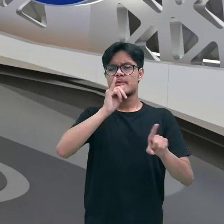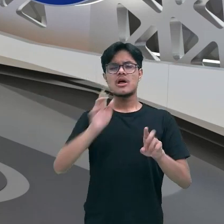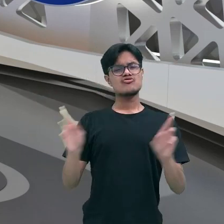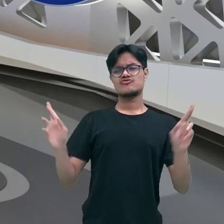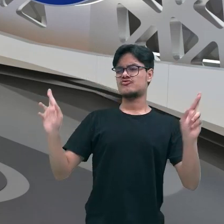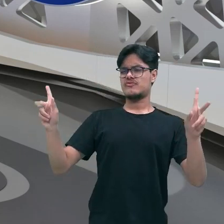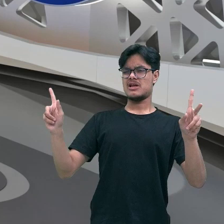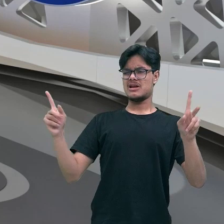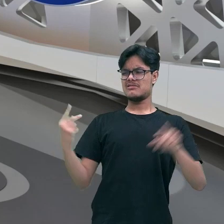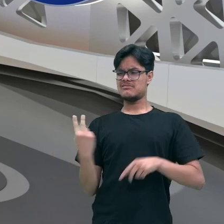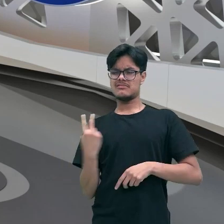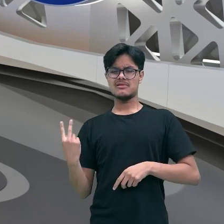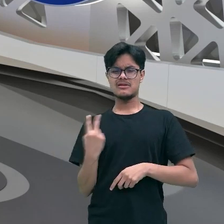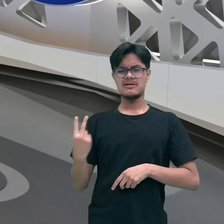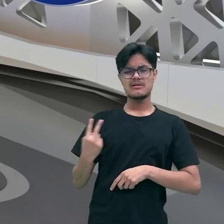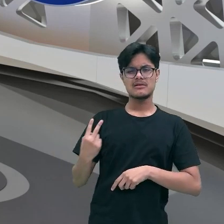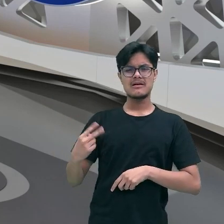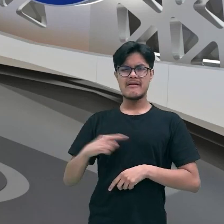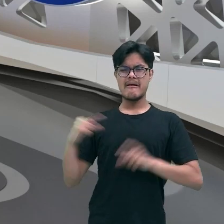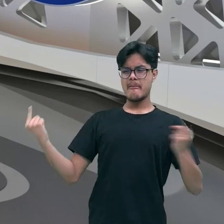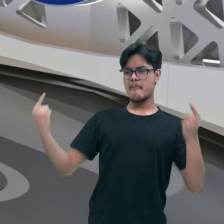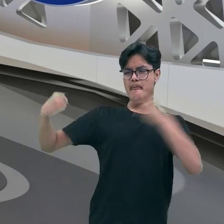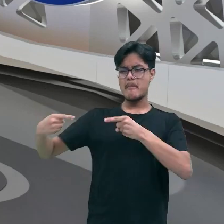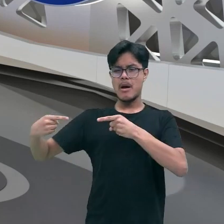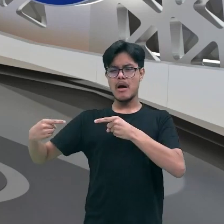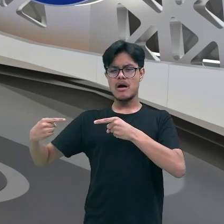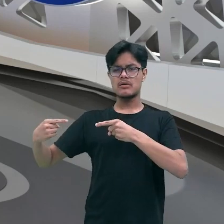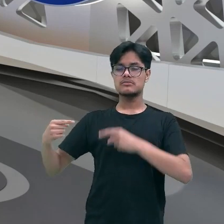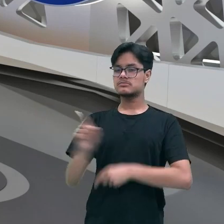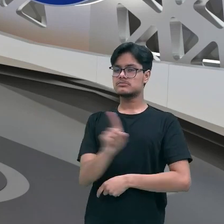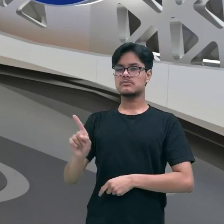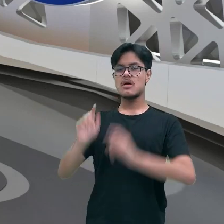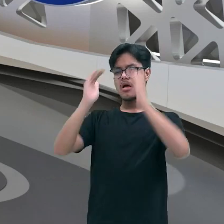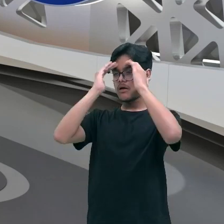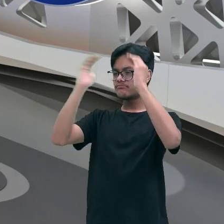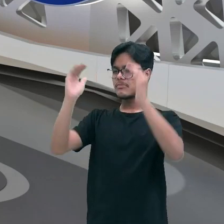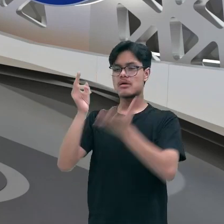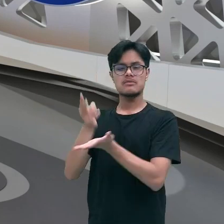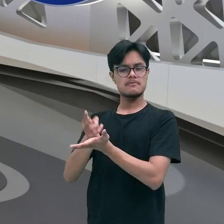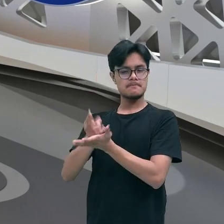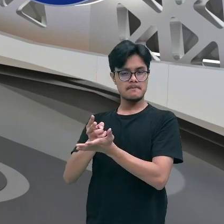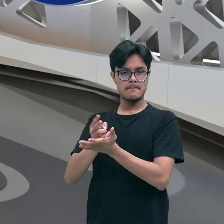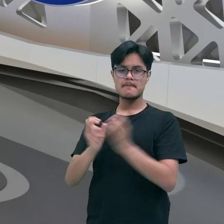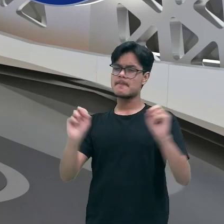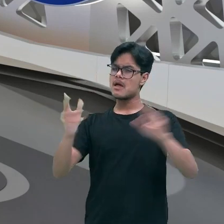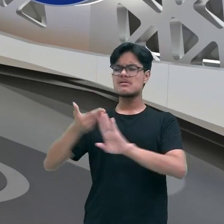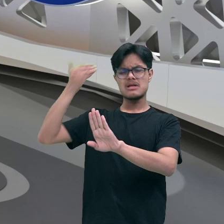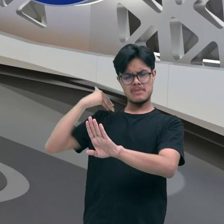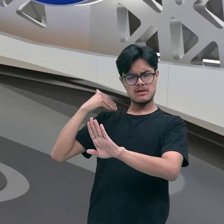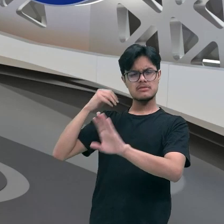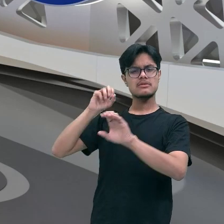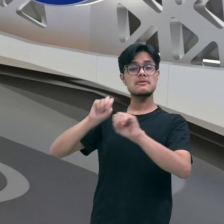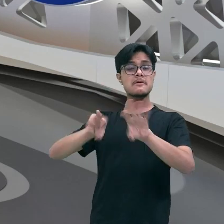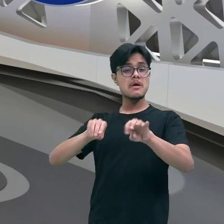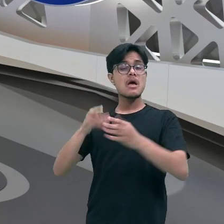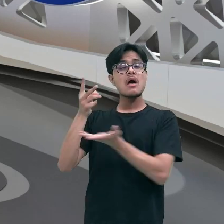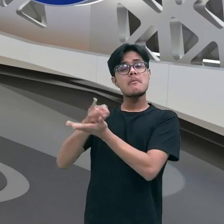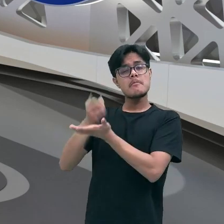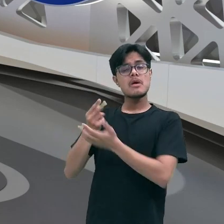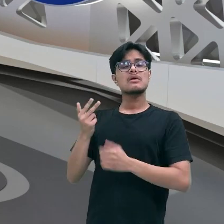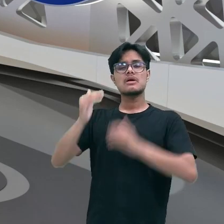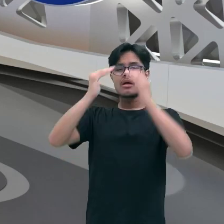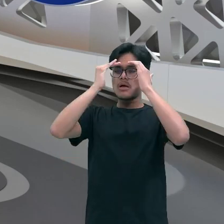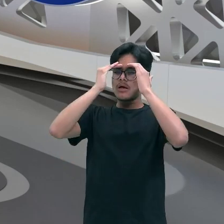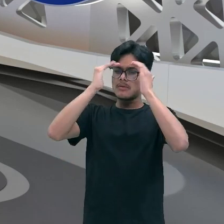diferentes que nós vamos ficar no embate uma com a outra. Nós temos que respeitar, a gente vem falando isso desde a primeira aula. É muito importante que a gente respeite